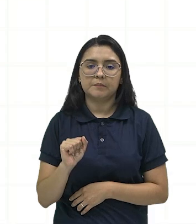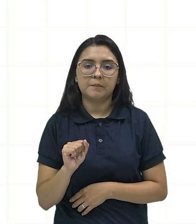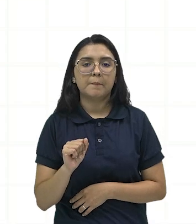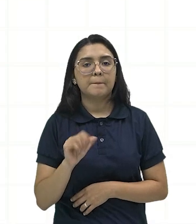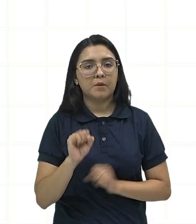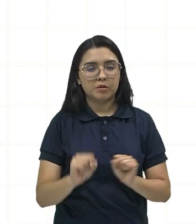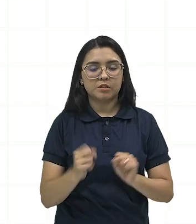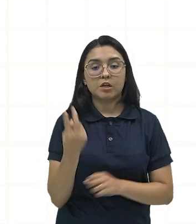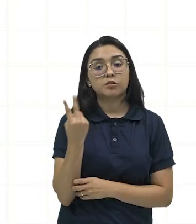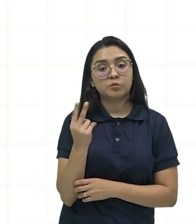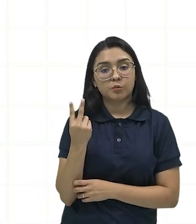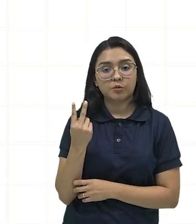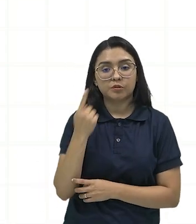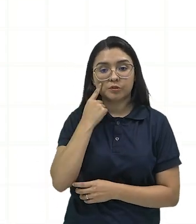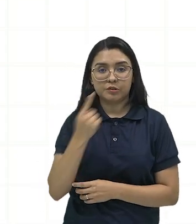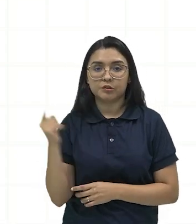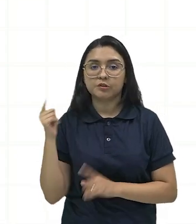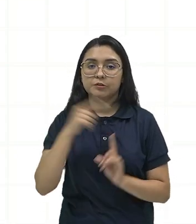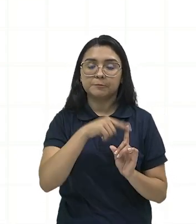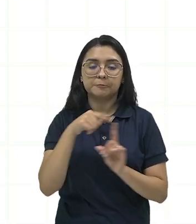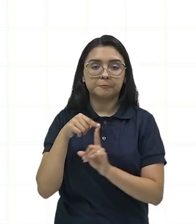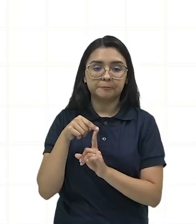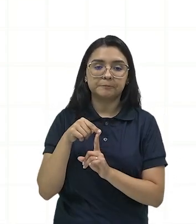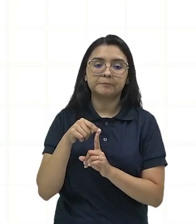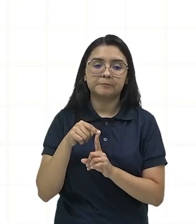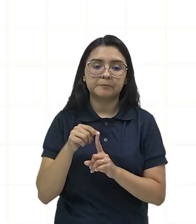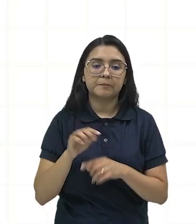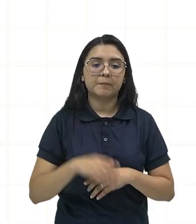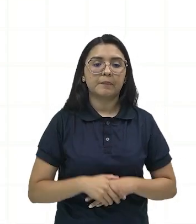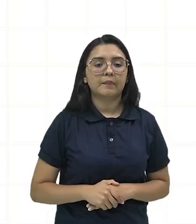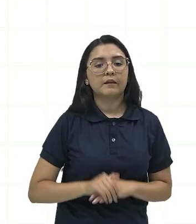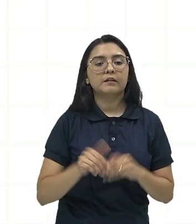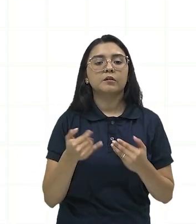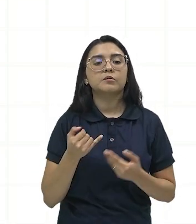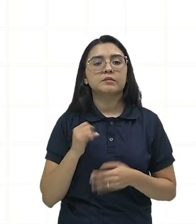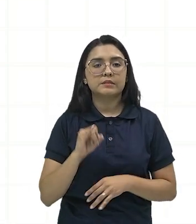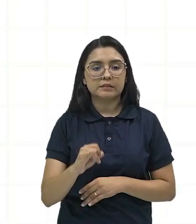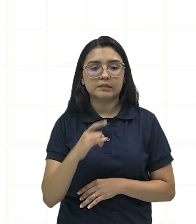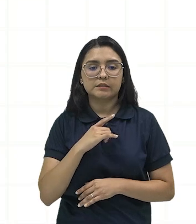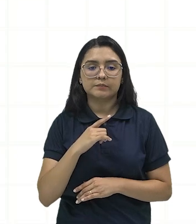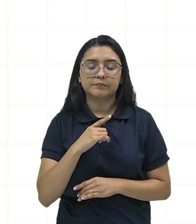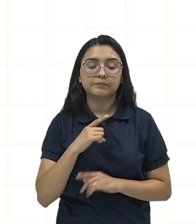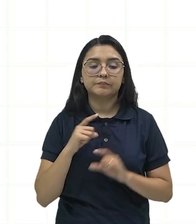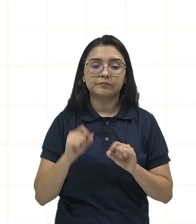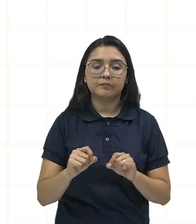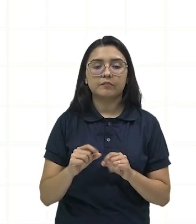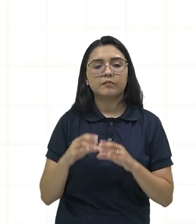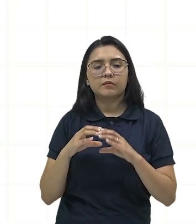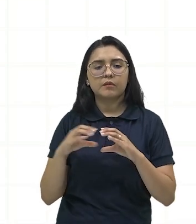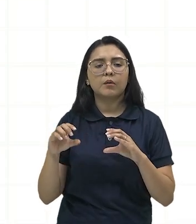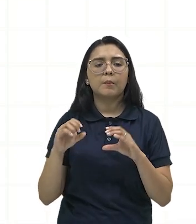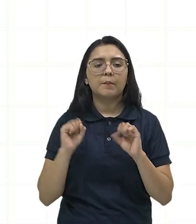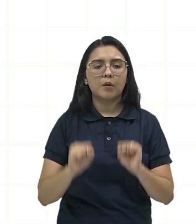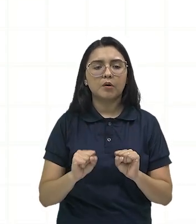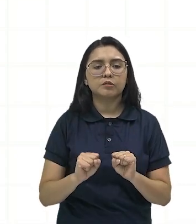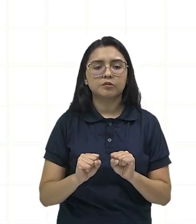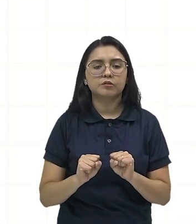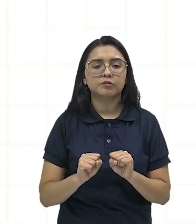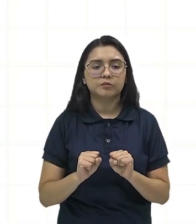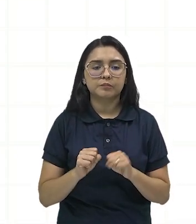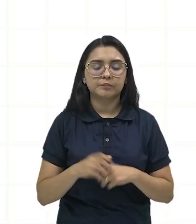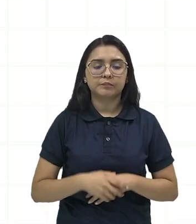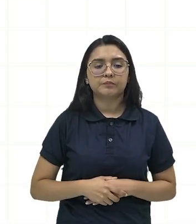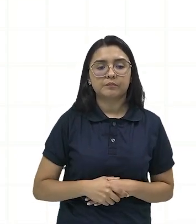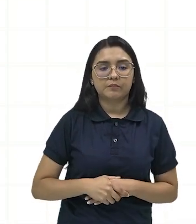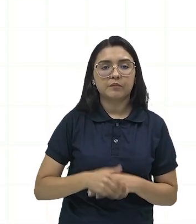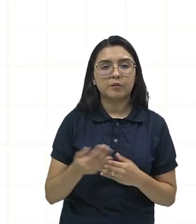tênia solium, tá bom? Uma vez aí que esses ovos entram em contato com o ambiente, eles podem aí ser pastados